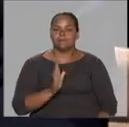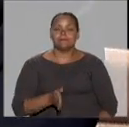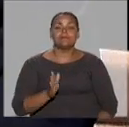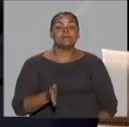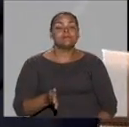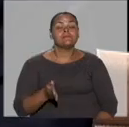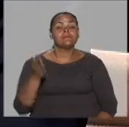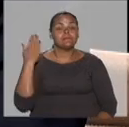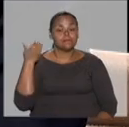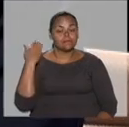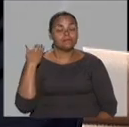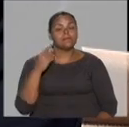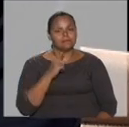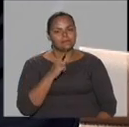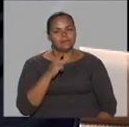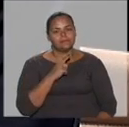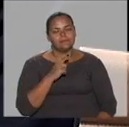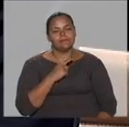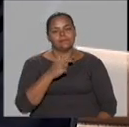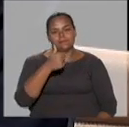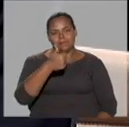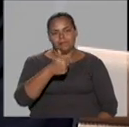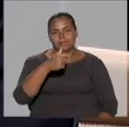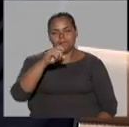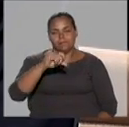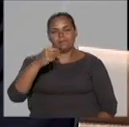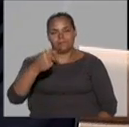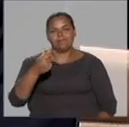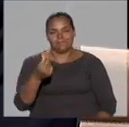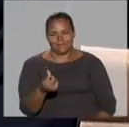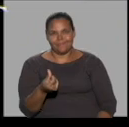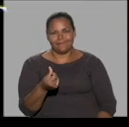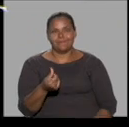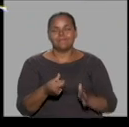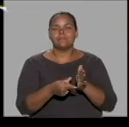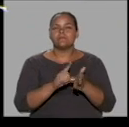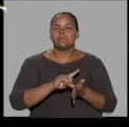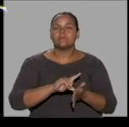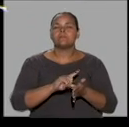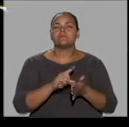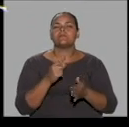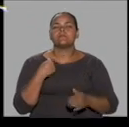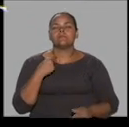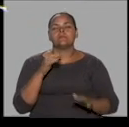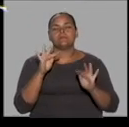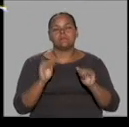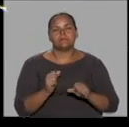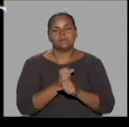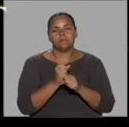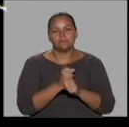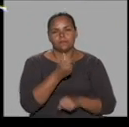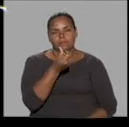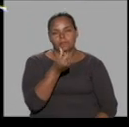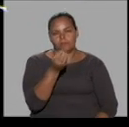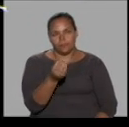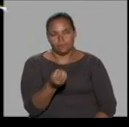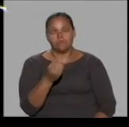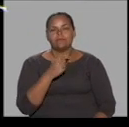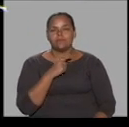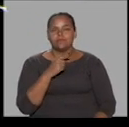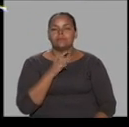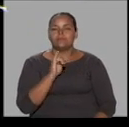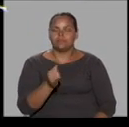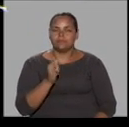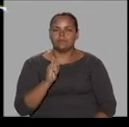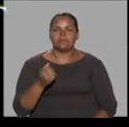existia, já vinha existindo anteriormente a 76. Isso, né? No início da década, final da década de 60, né? A gente